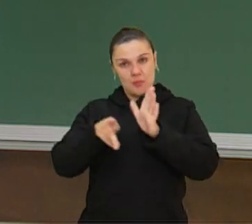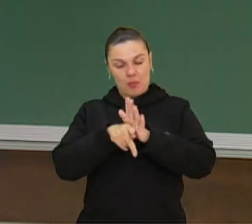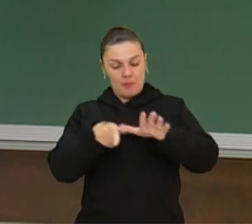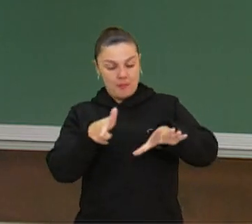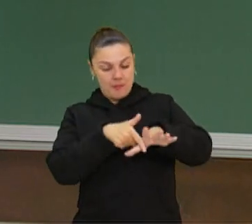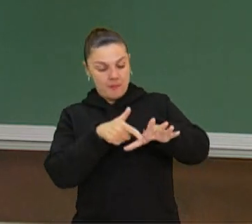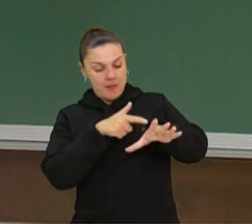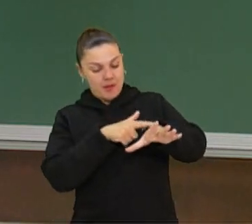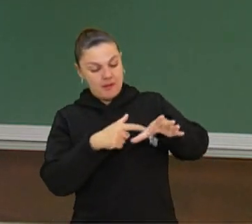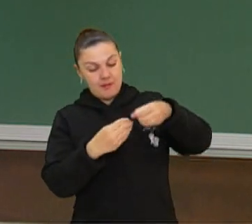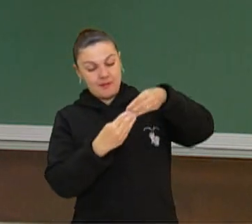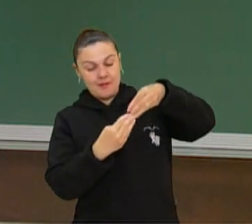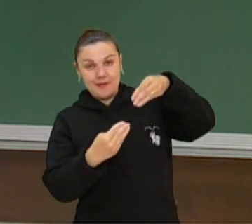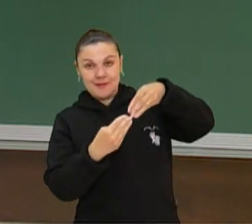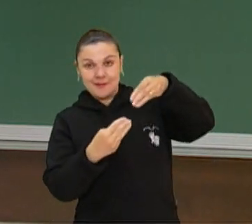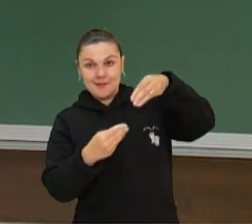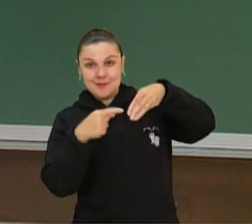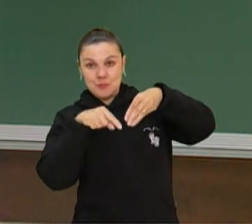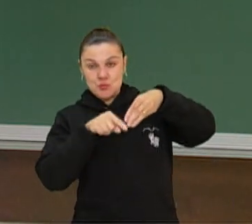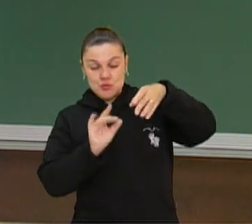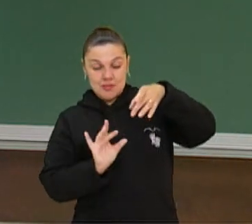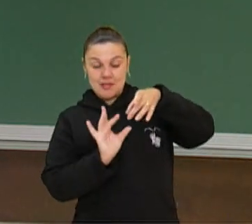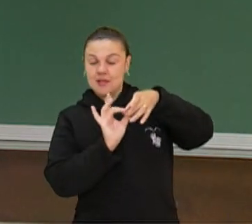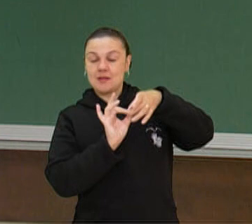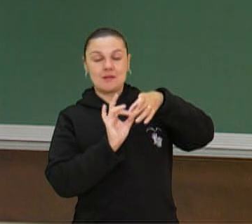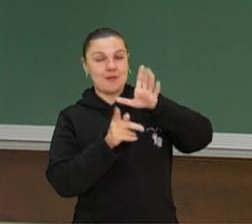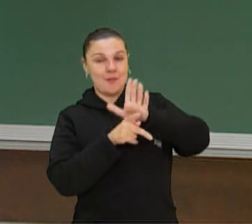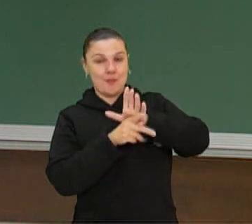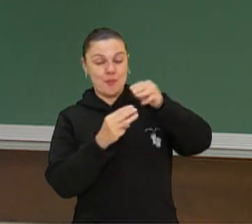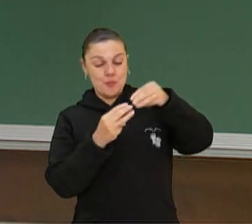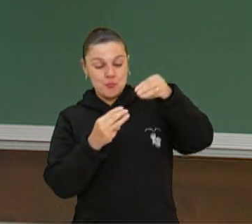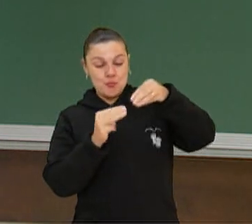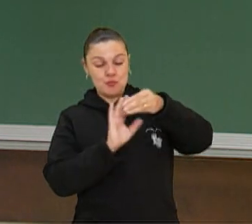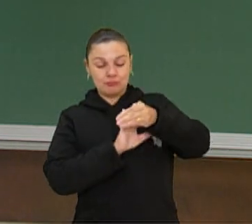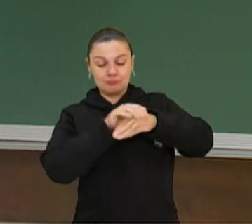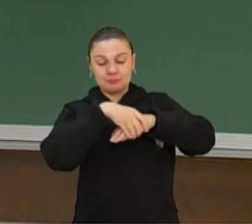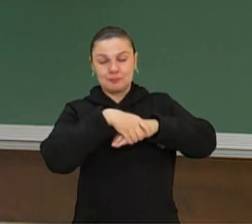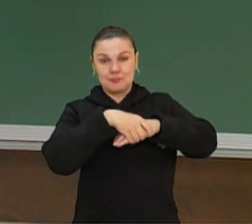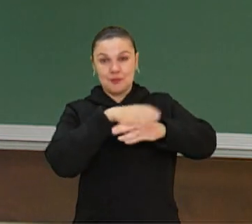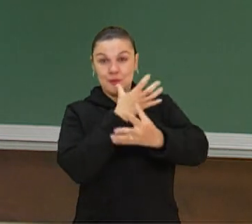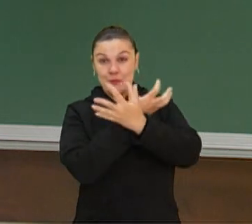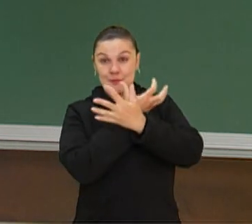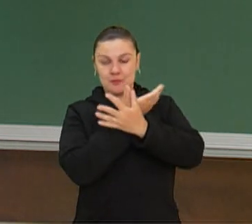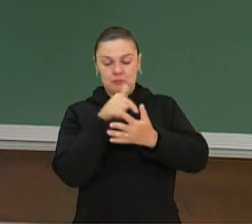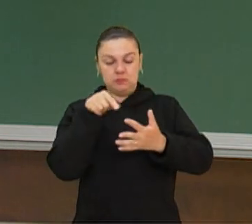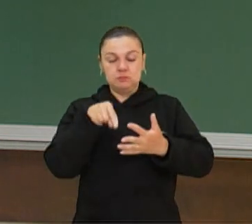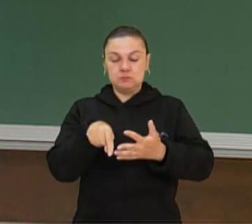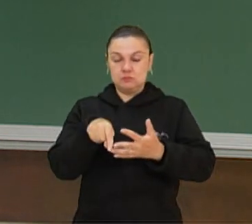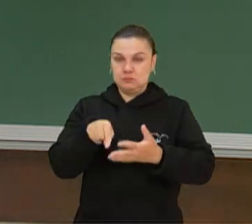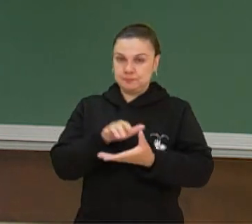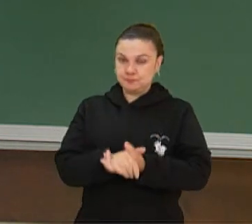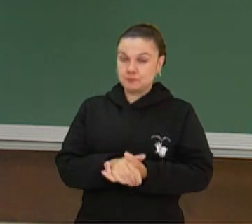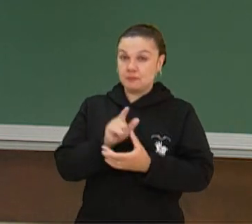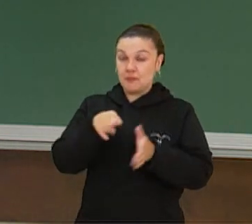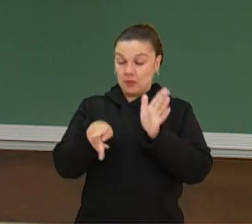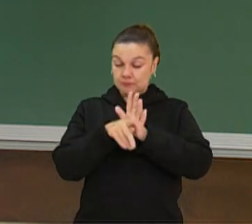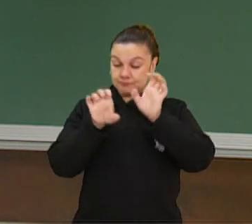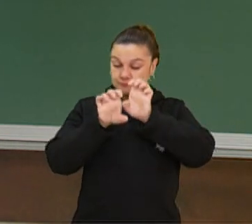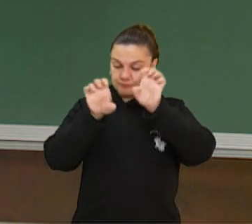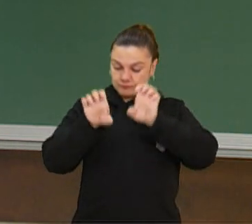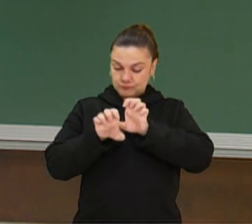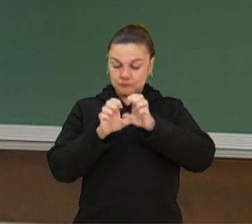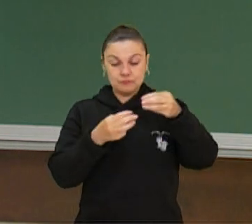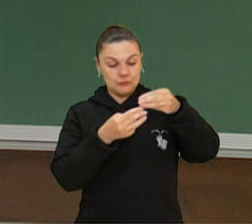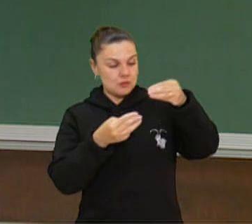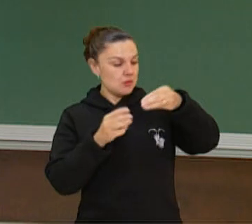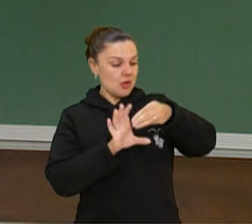Aquiles, tá? Que é uma estrutura responsável por ligar os músculos esqueléticos. Tá? Então, eu estou falando de uma estrutura que liga os músculos esqueléticos.